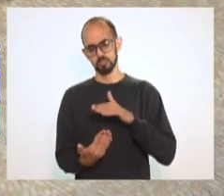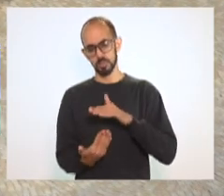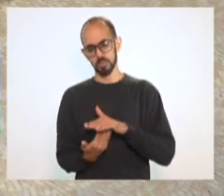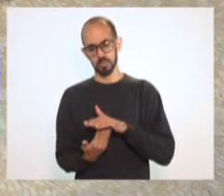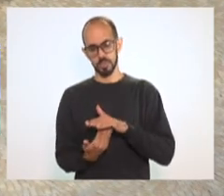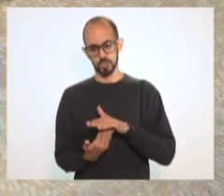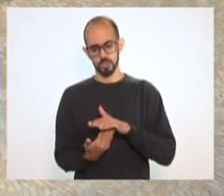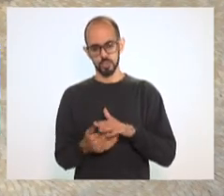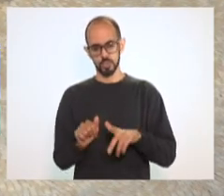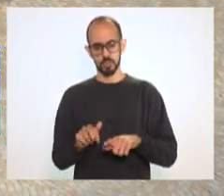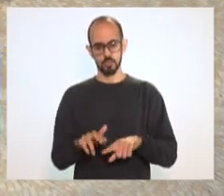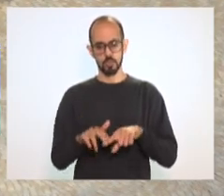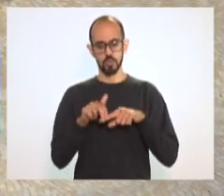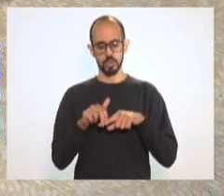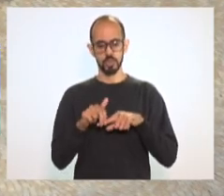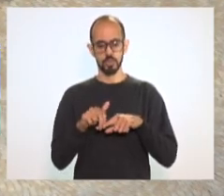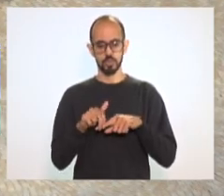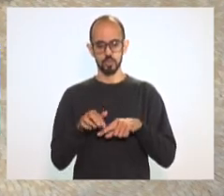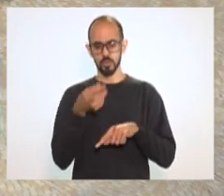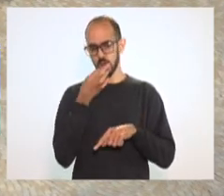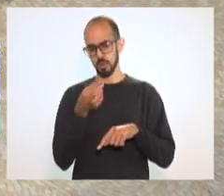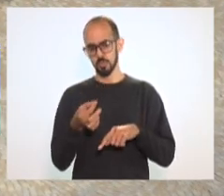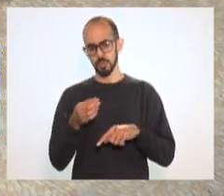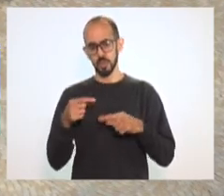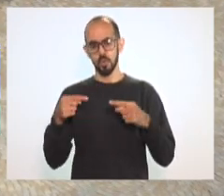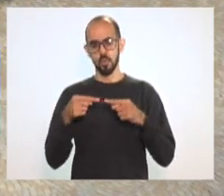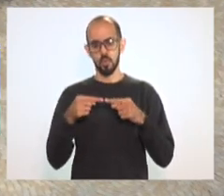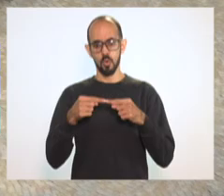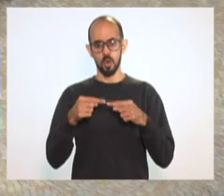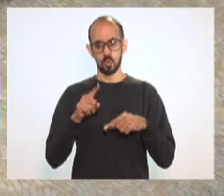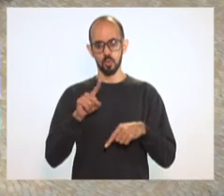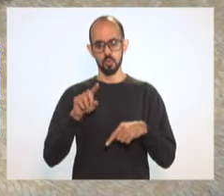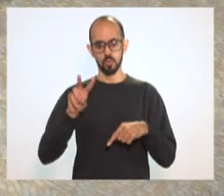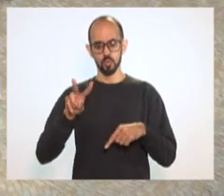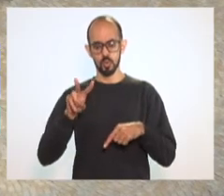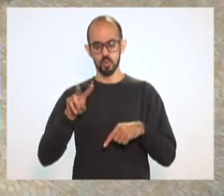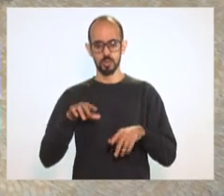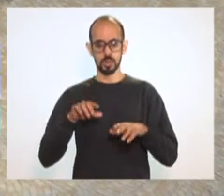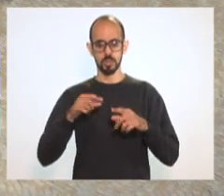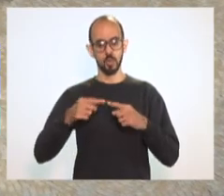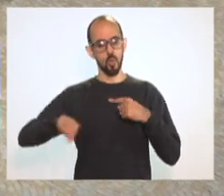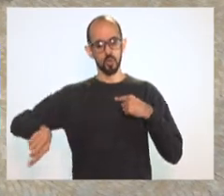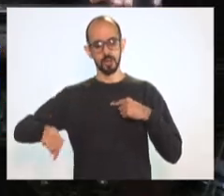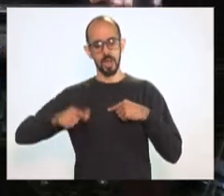o parecer é favorável às emendas 1 e 2 e contrário às demais